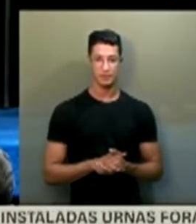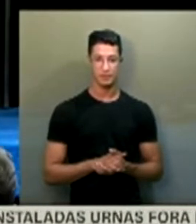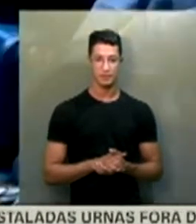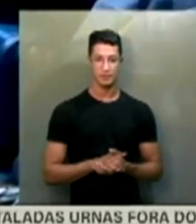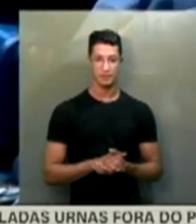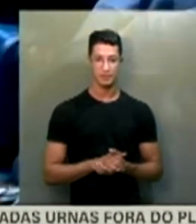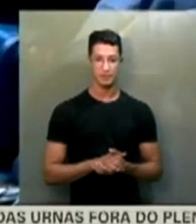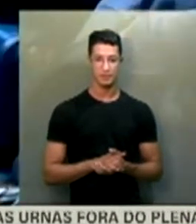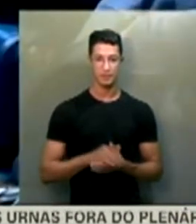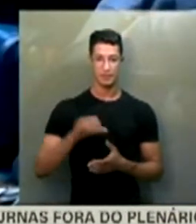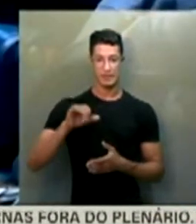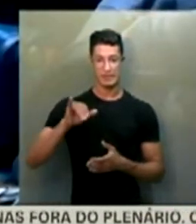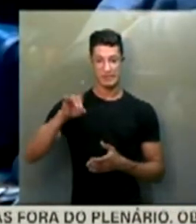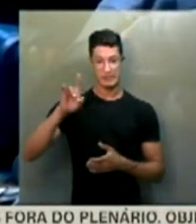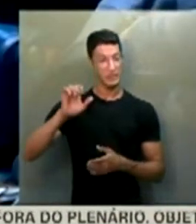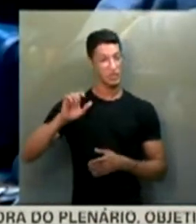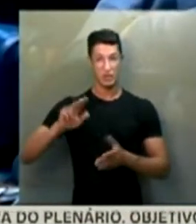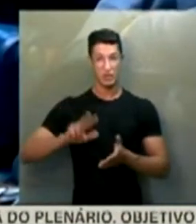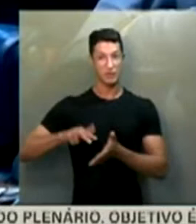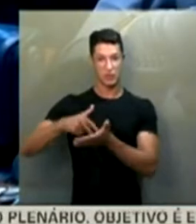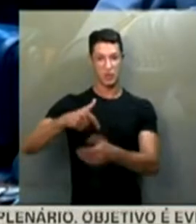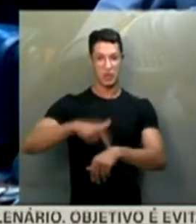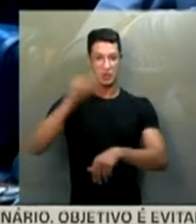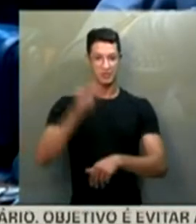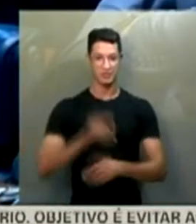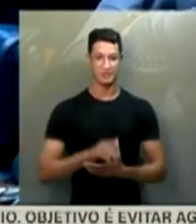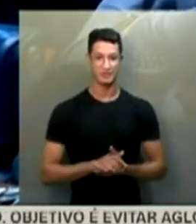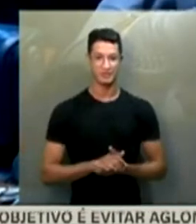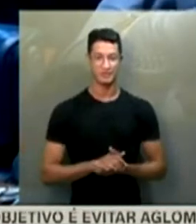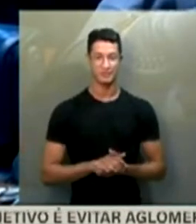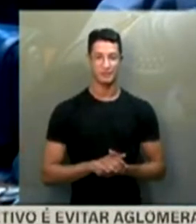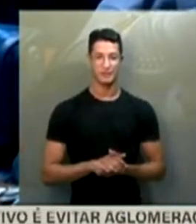Cid Gomes levantou na hora, a hora que soube.